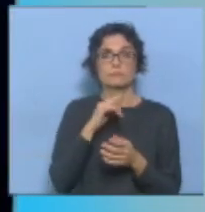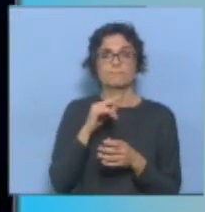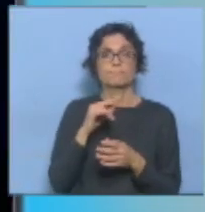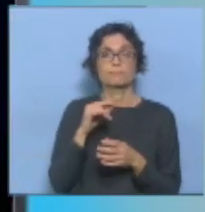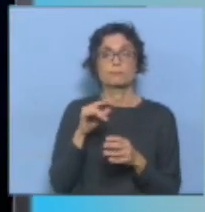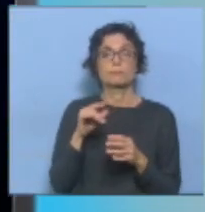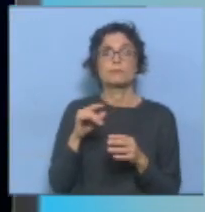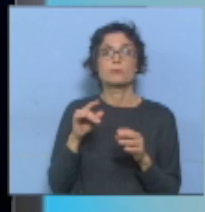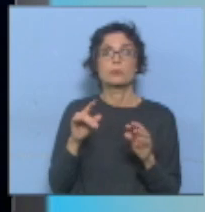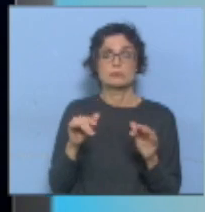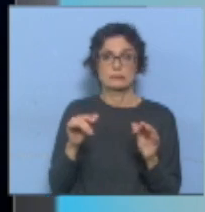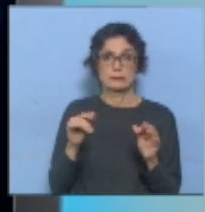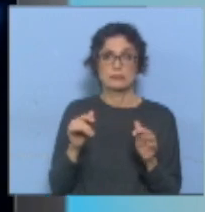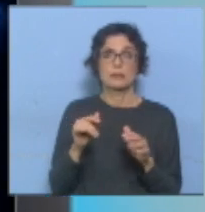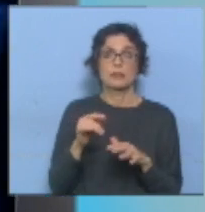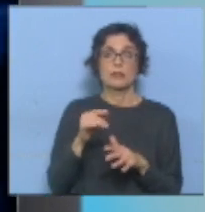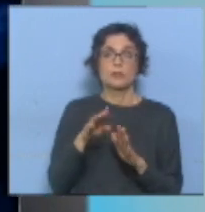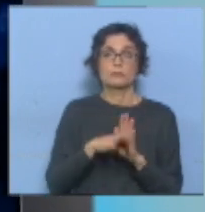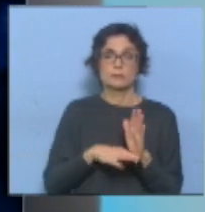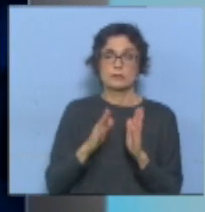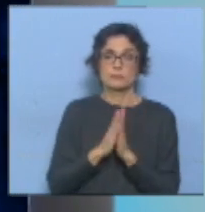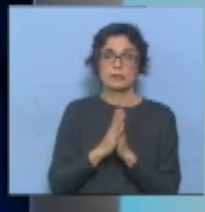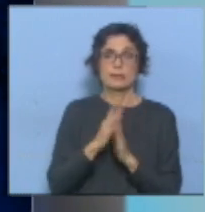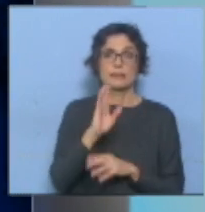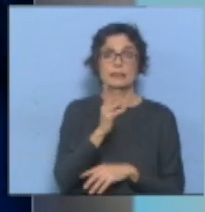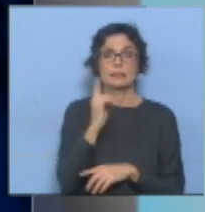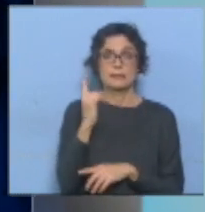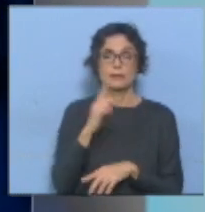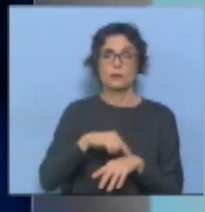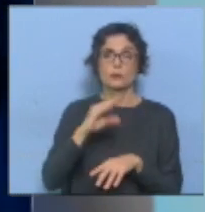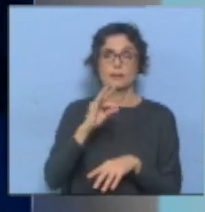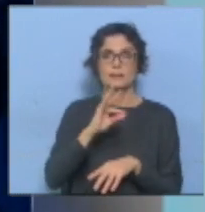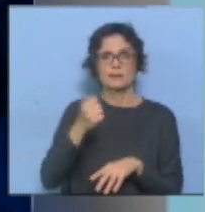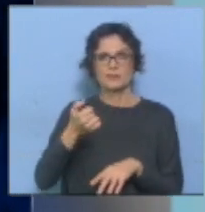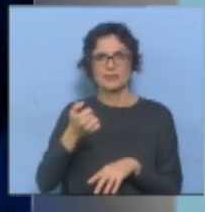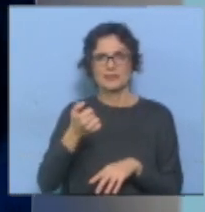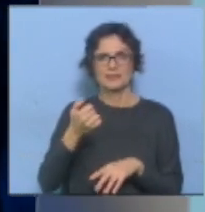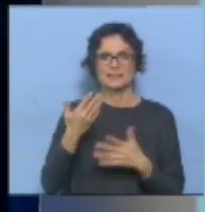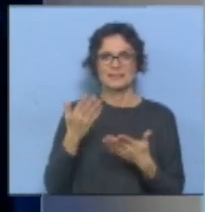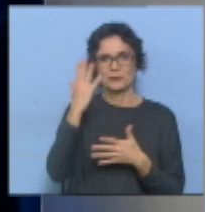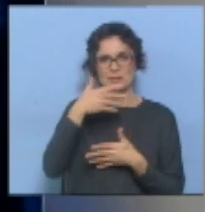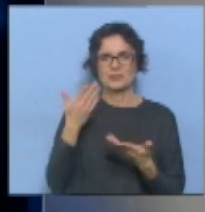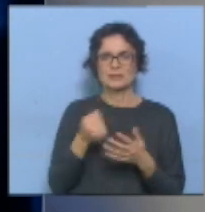a edição rádio do programa Eclésia na Antena 1, quando forem 22h45.